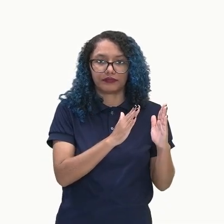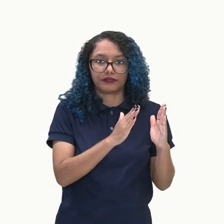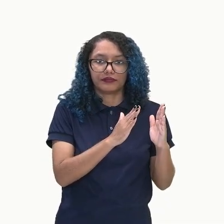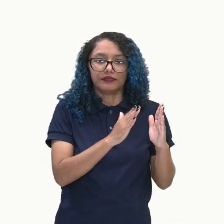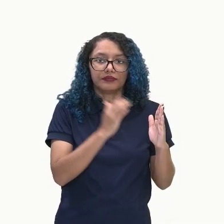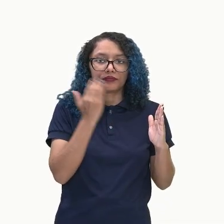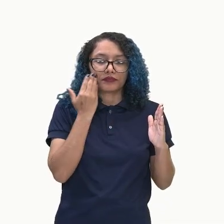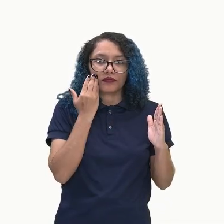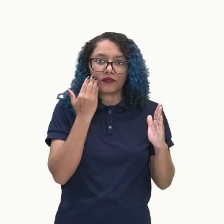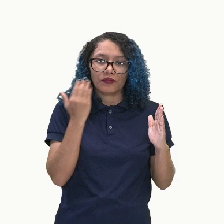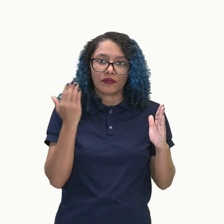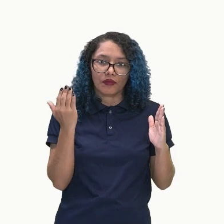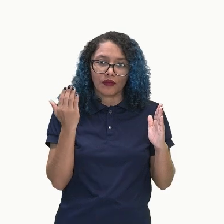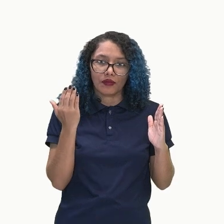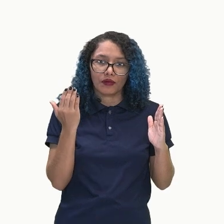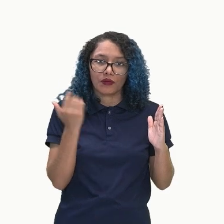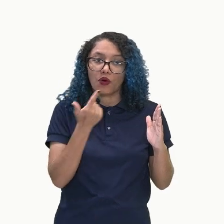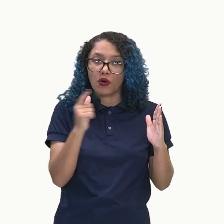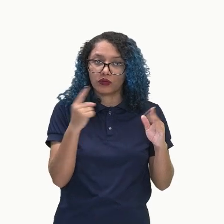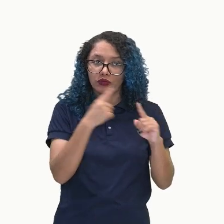submúltiplos, que são